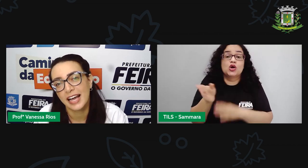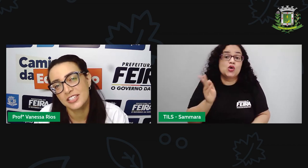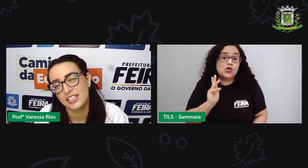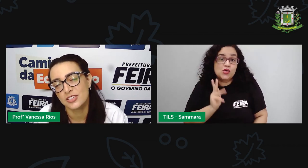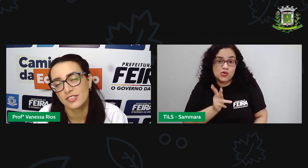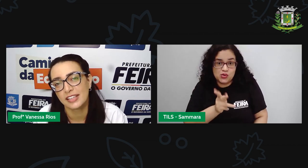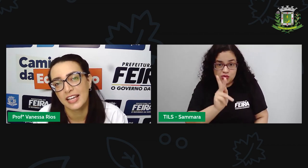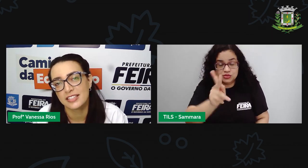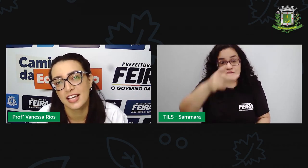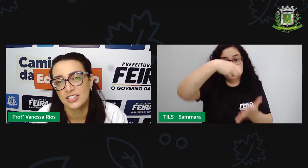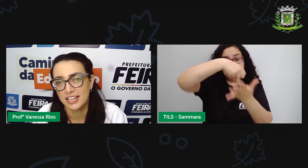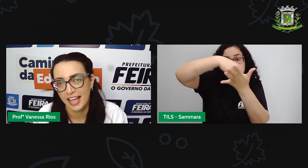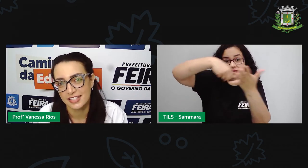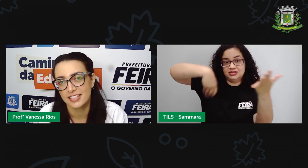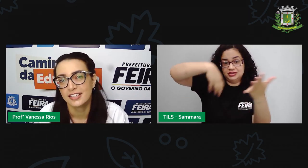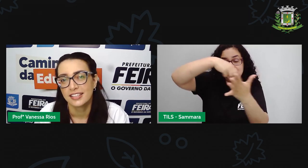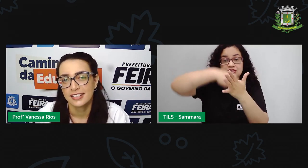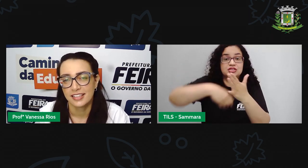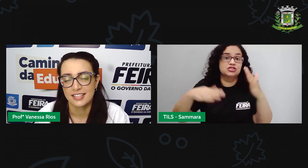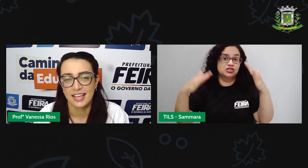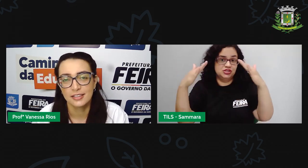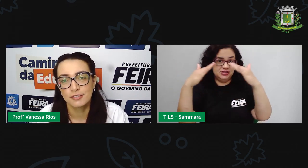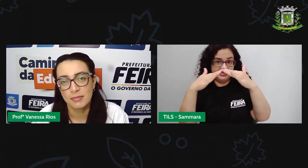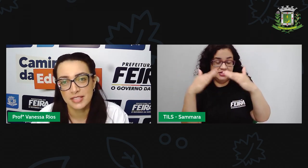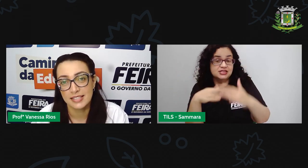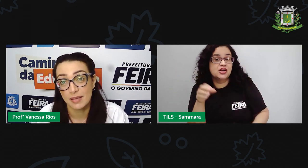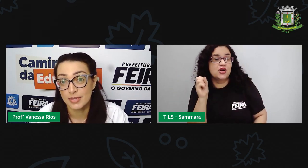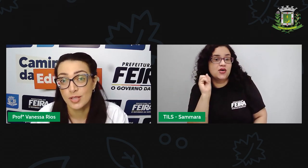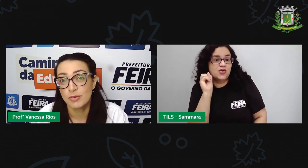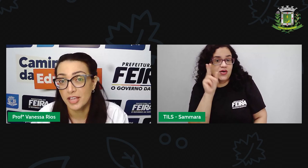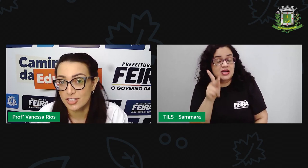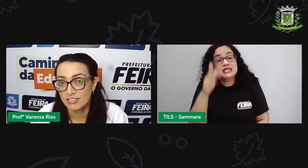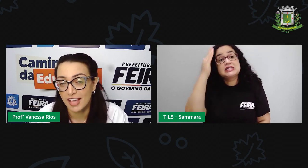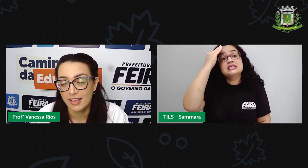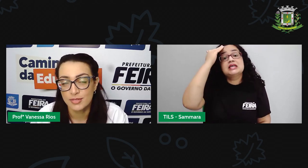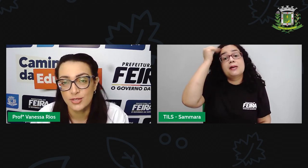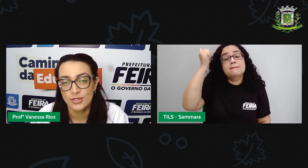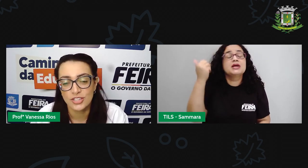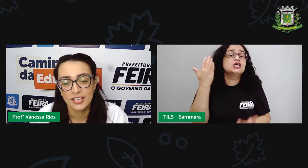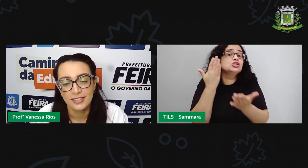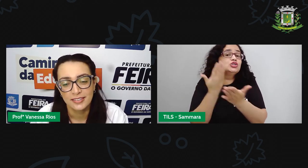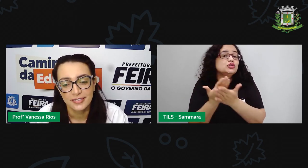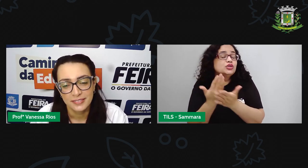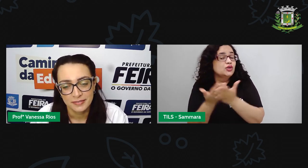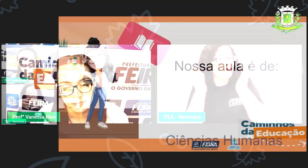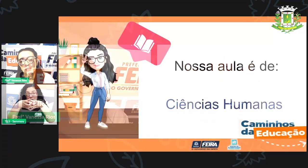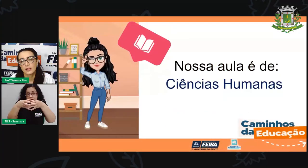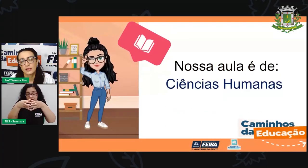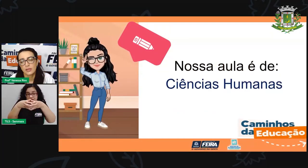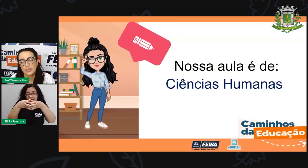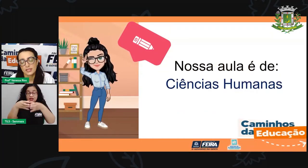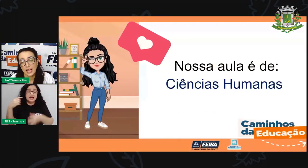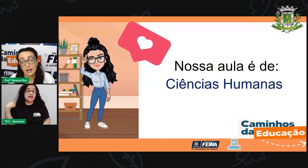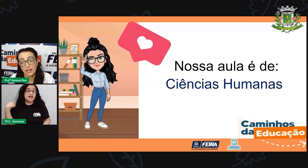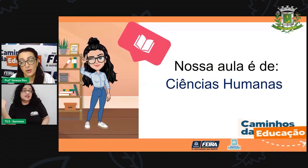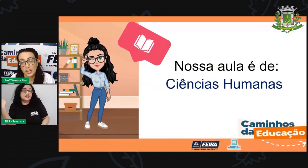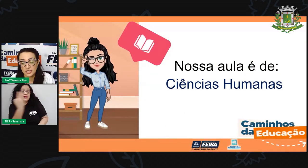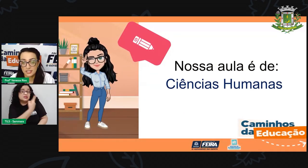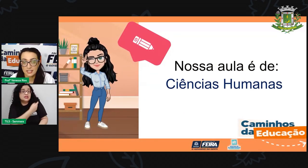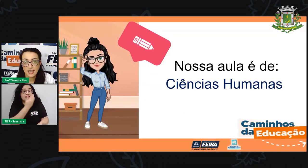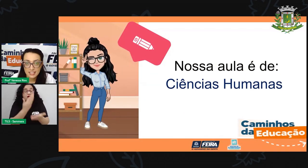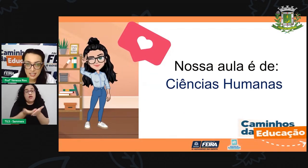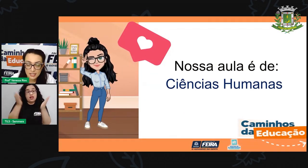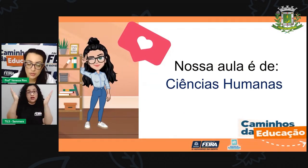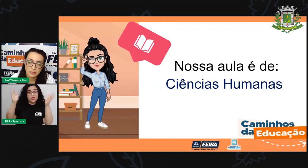continuidade às atividades aí de casa, tá certo? Vamos lá saber sobre o que estudaremos hoje? Nossa aula